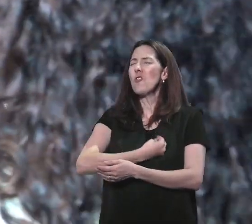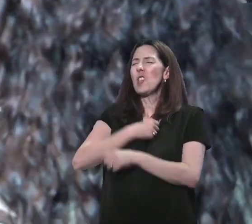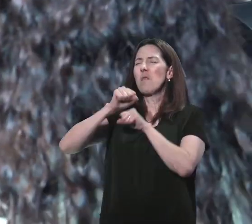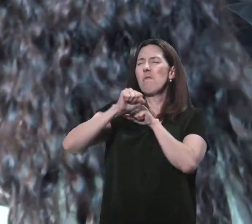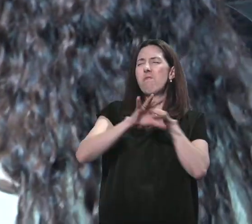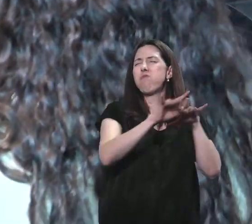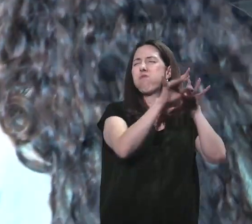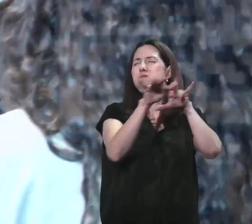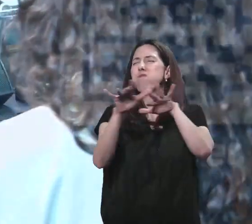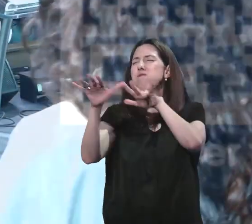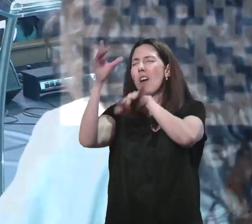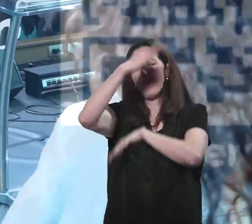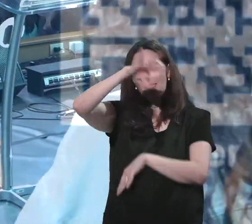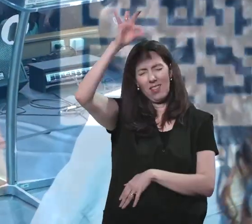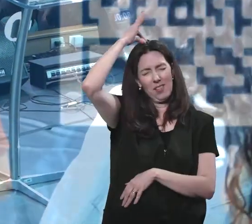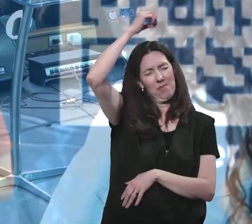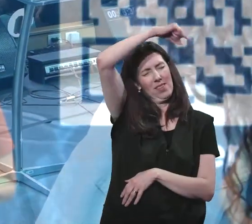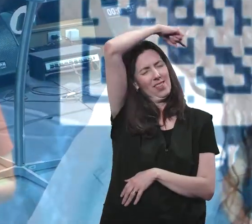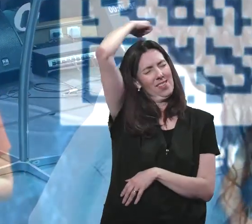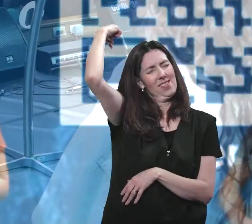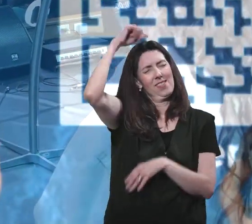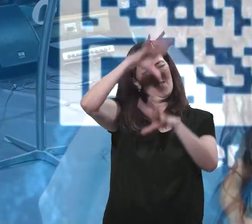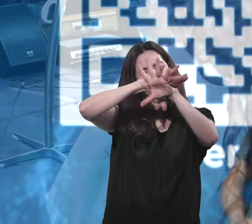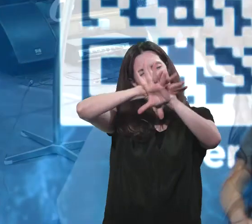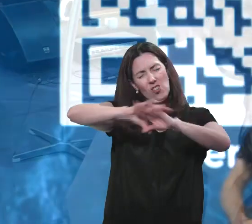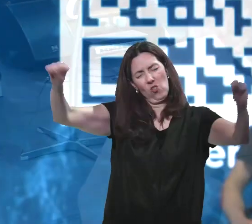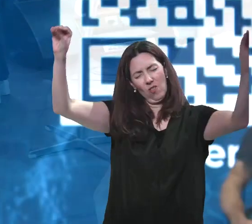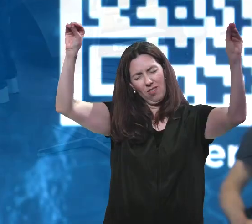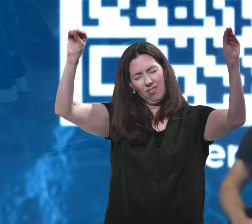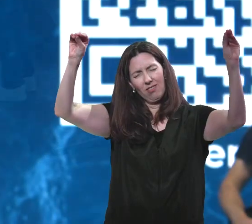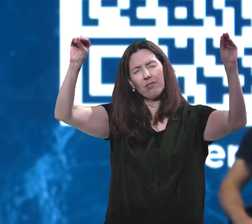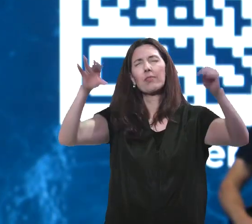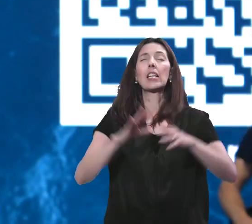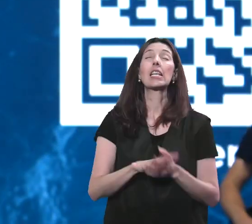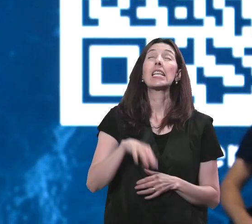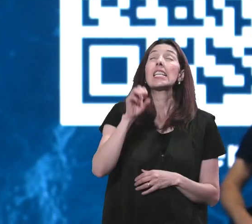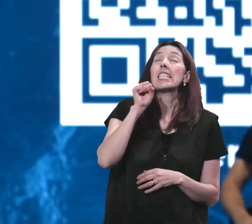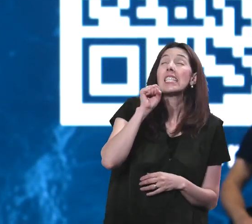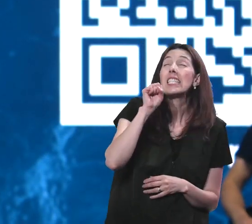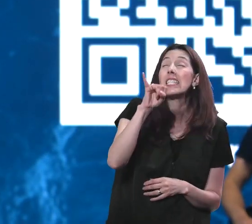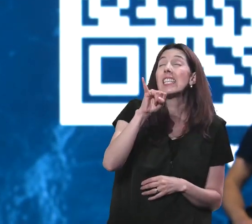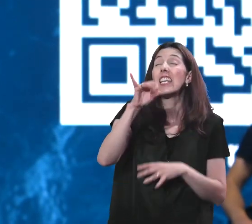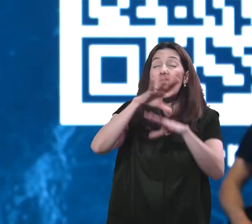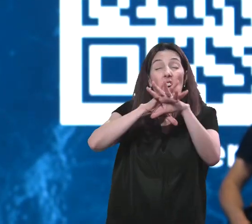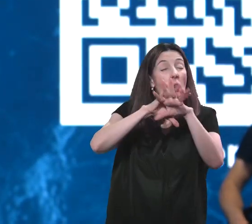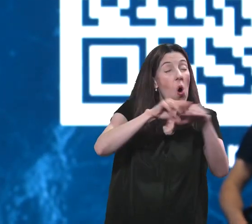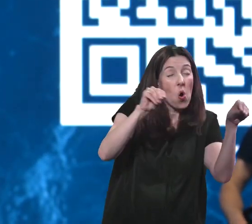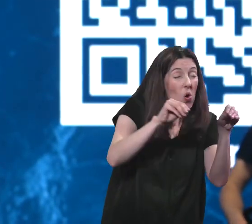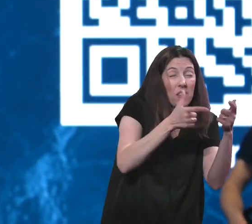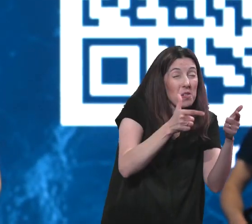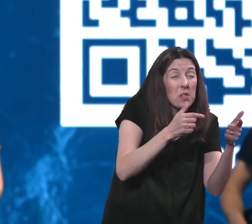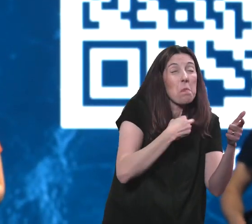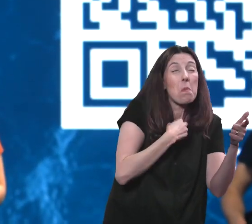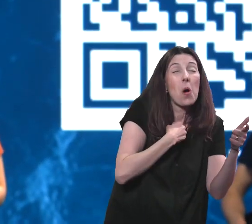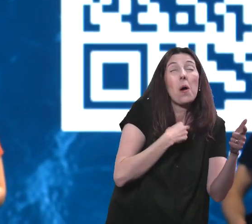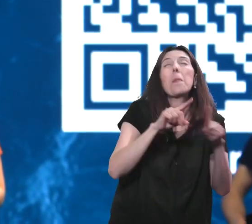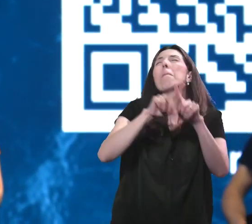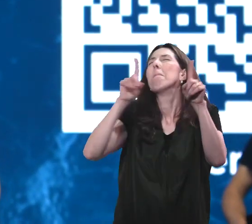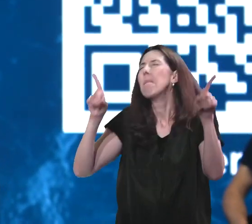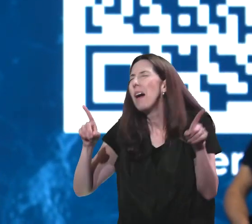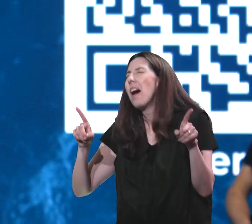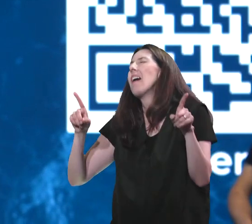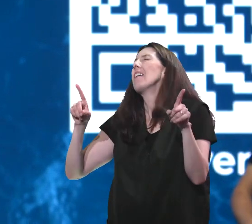Cura, Espírito Santo. E se não for a cura, uma visitação, um toque basta, uma palavra